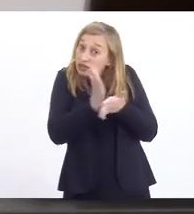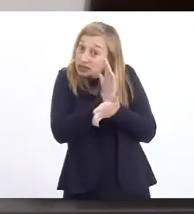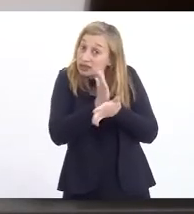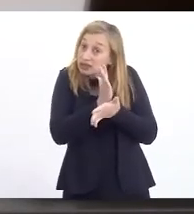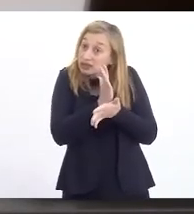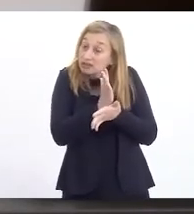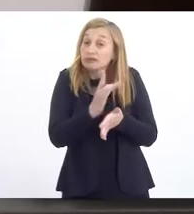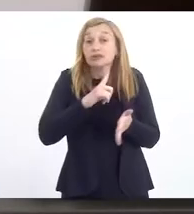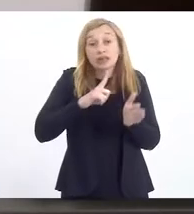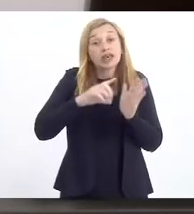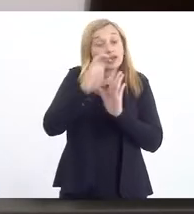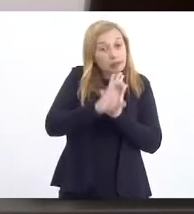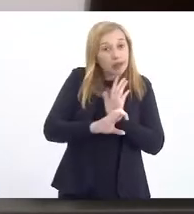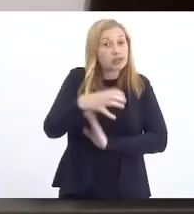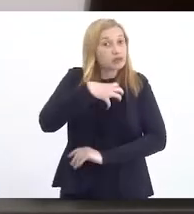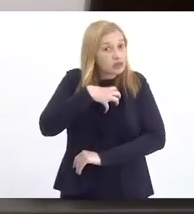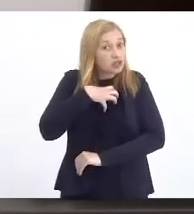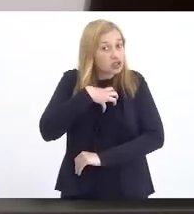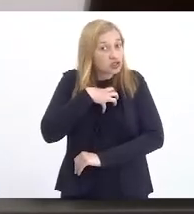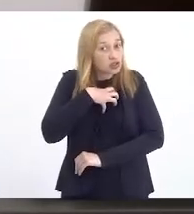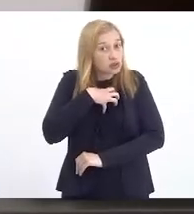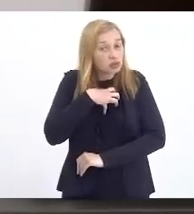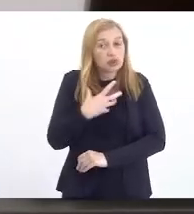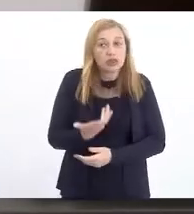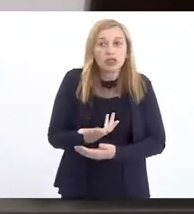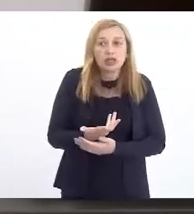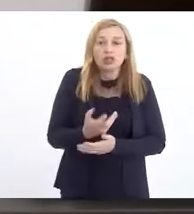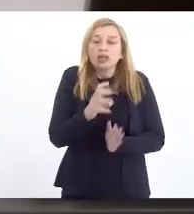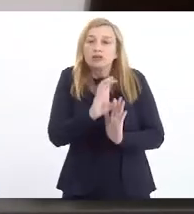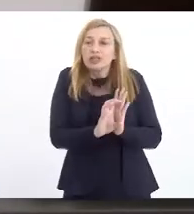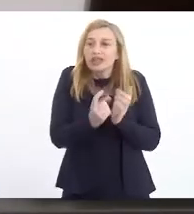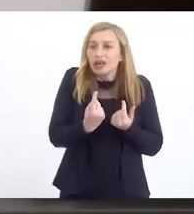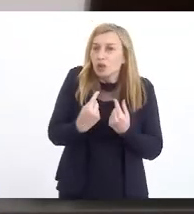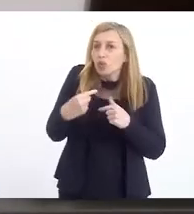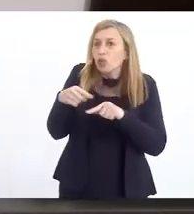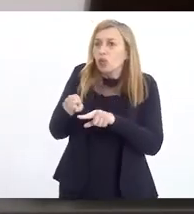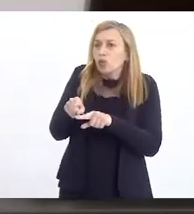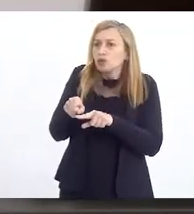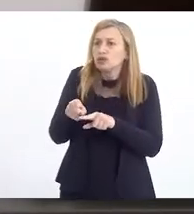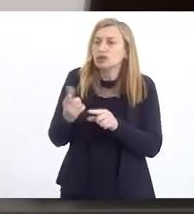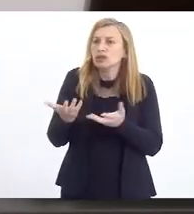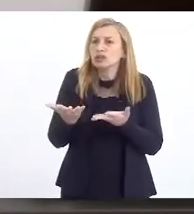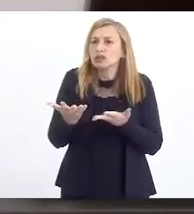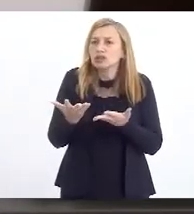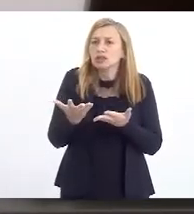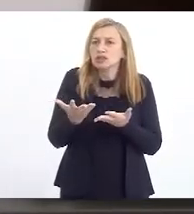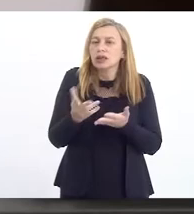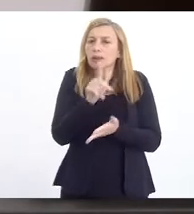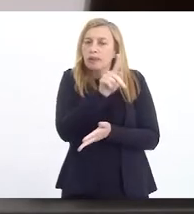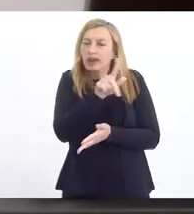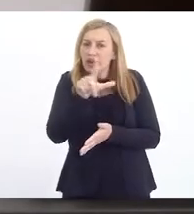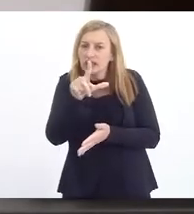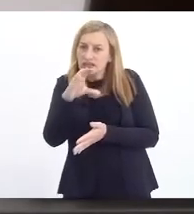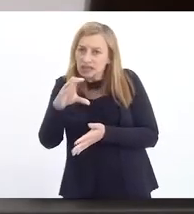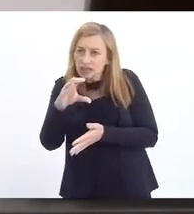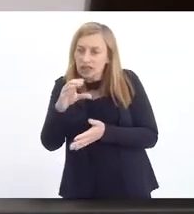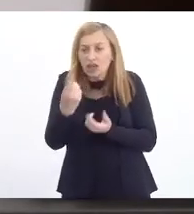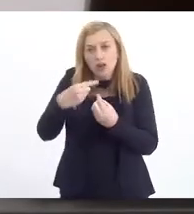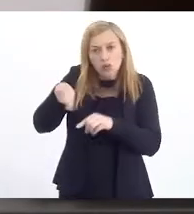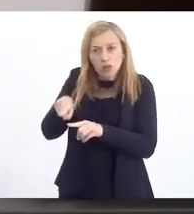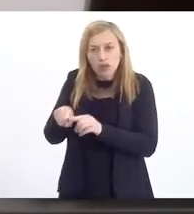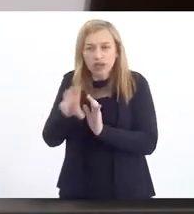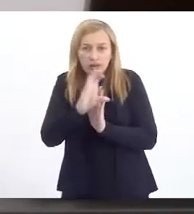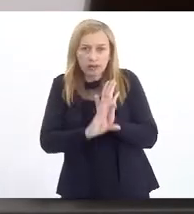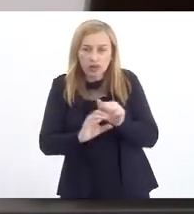tem emendas nesse sentido, emendas que contrariam, emendas ao PLC, que contrariam a